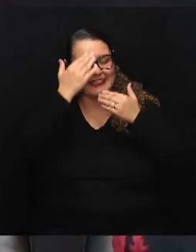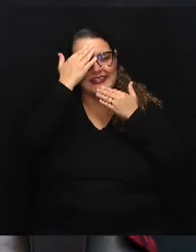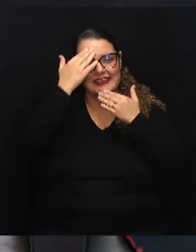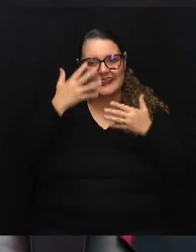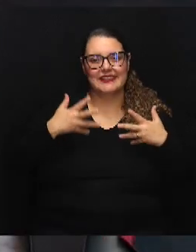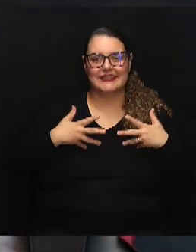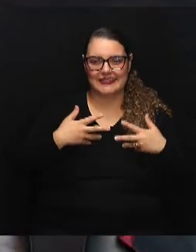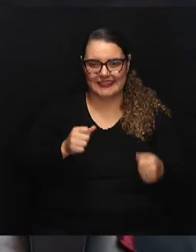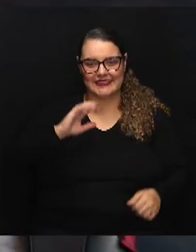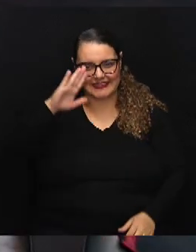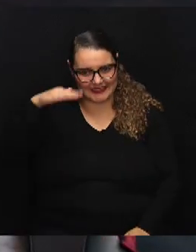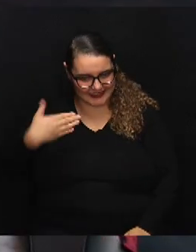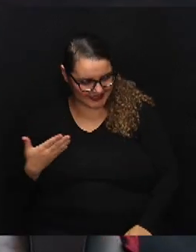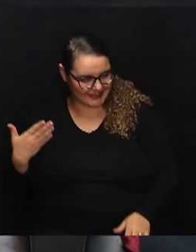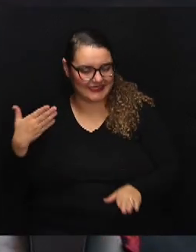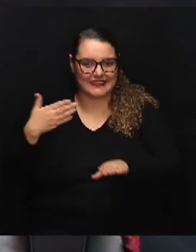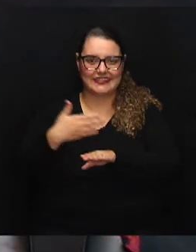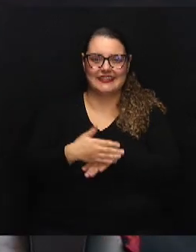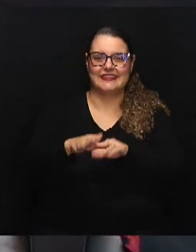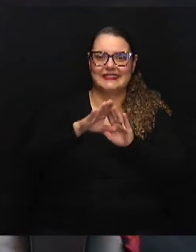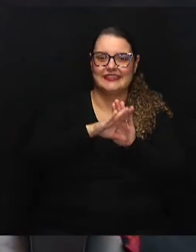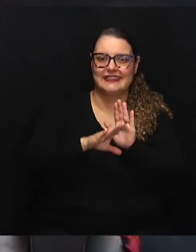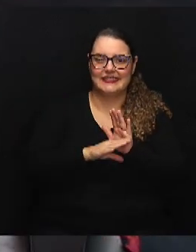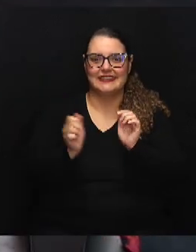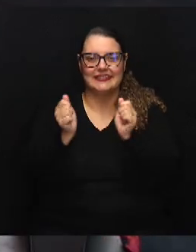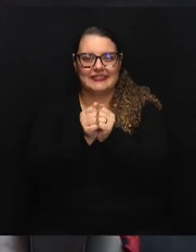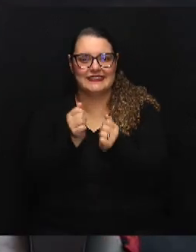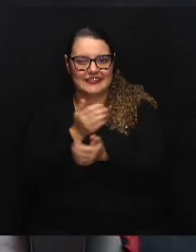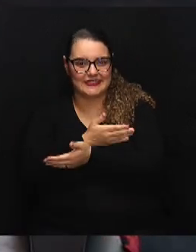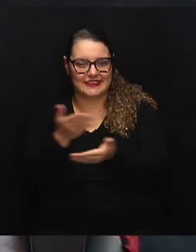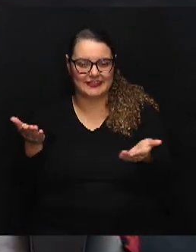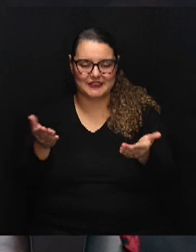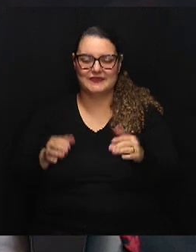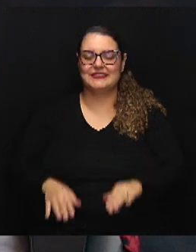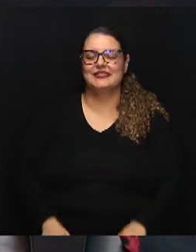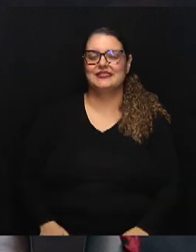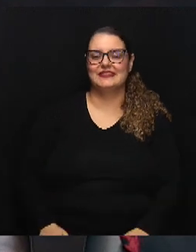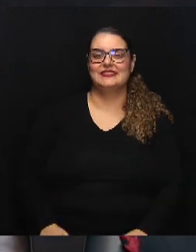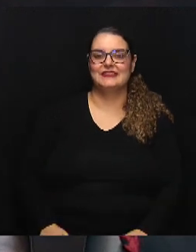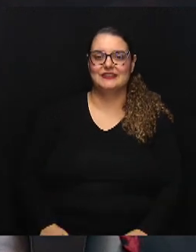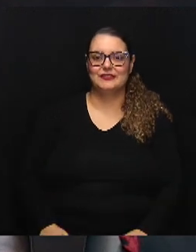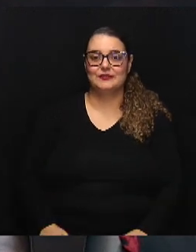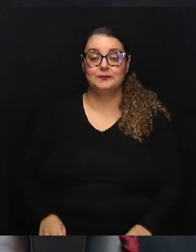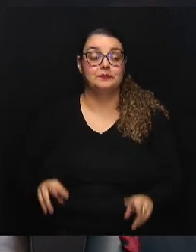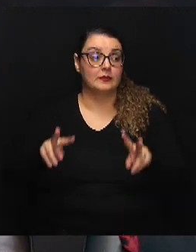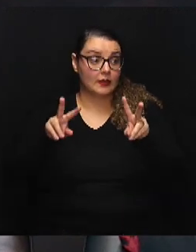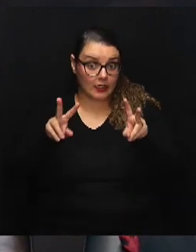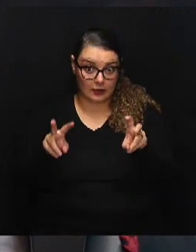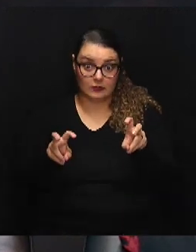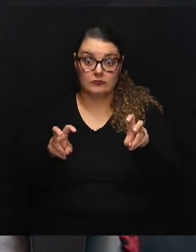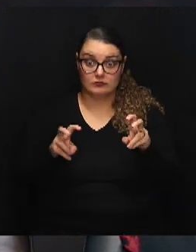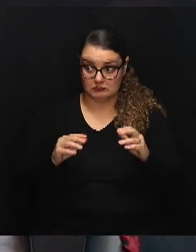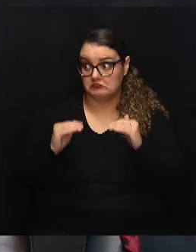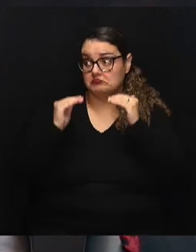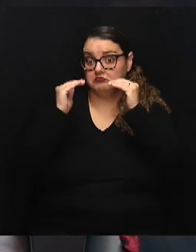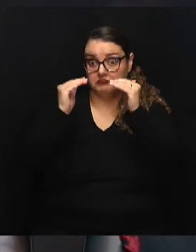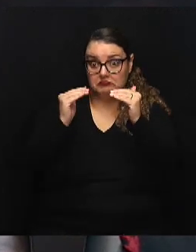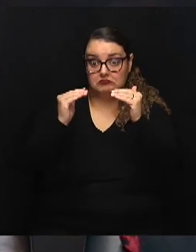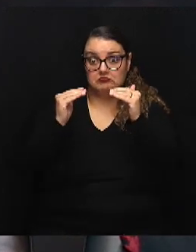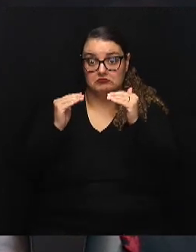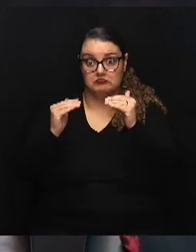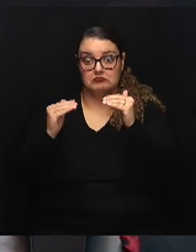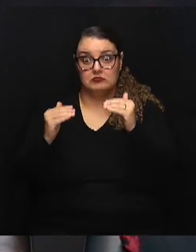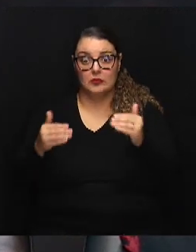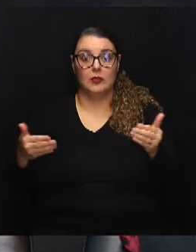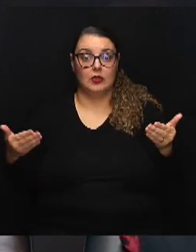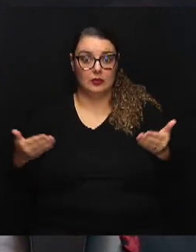convite, é uma honra participar desse programa com vocês. E com um tema tão em alta, né? É um tema, hoje